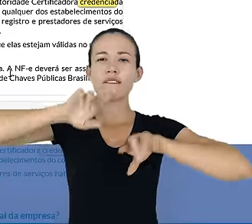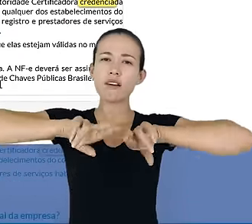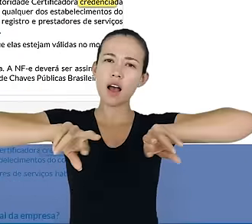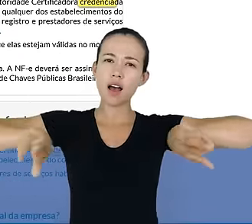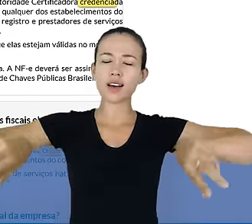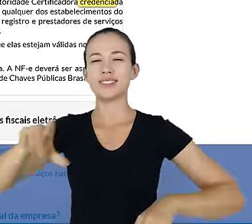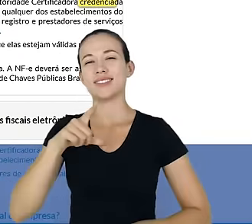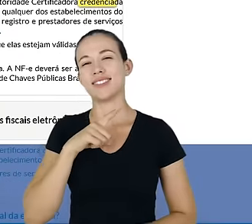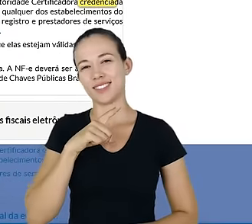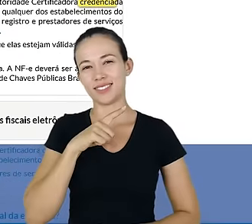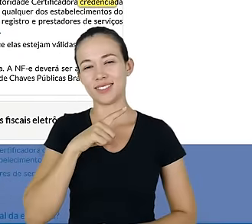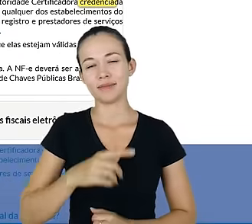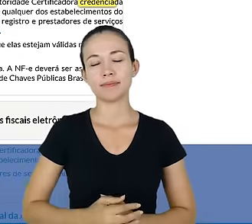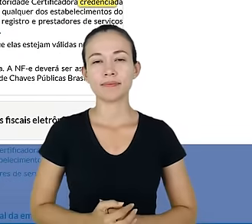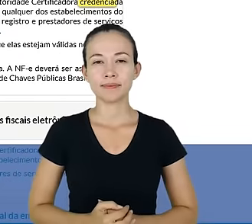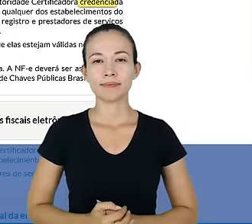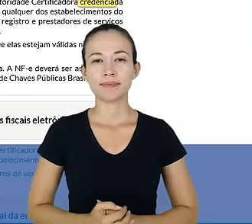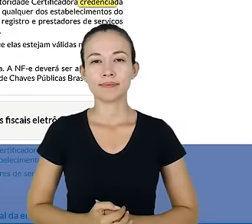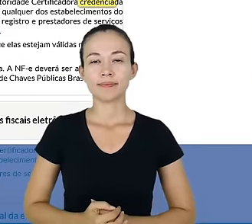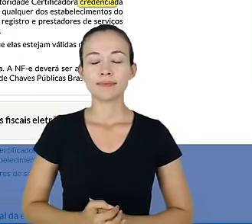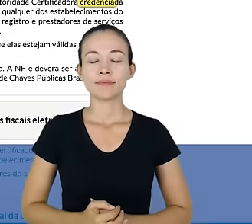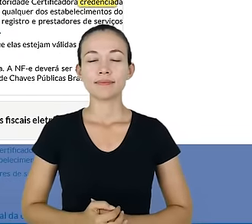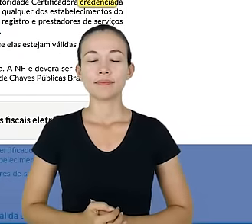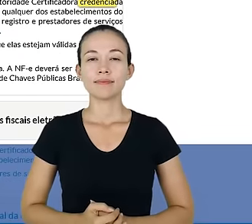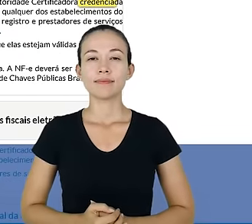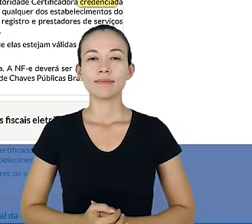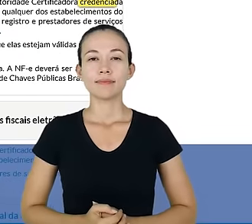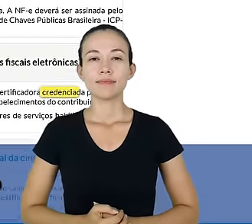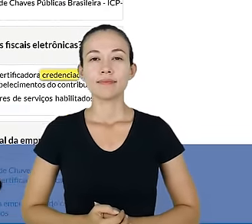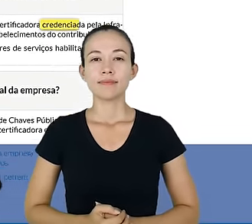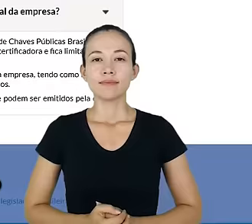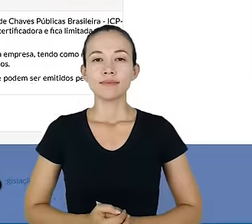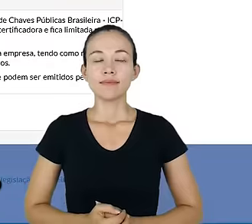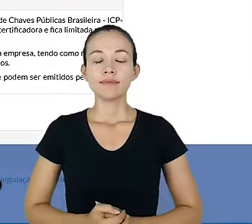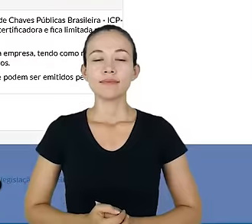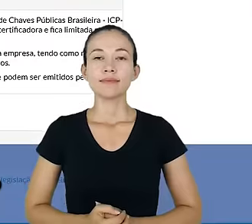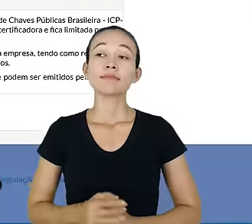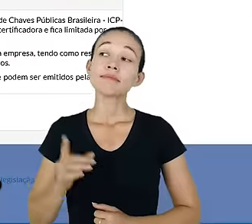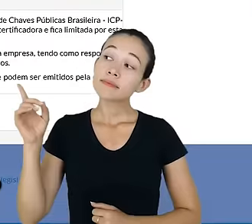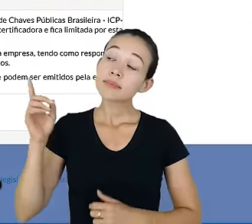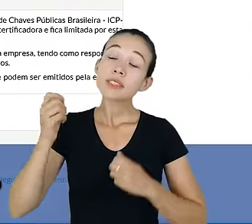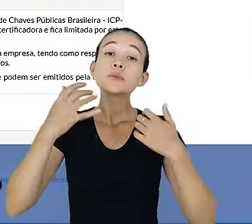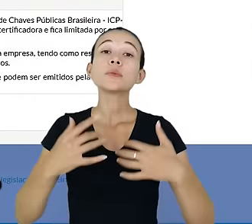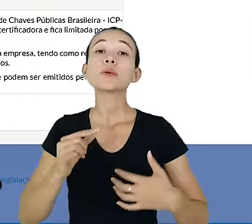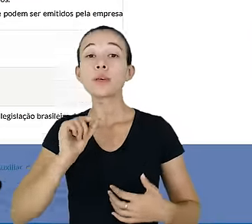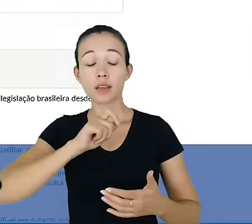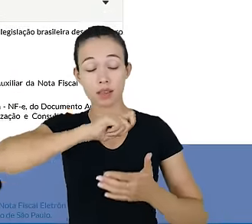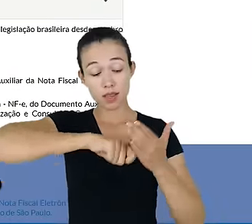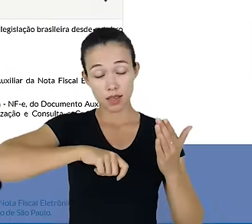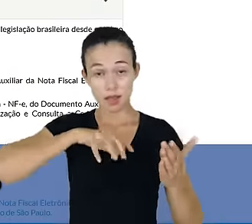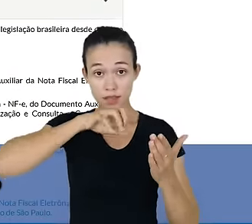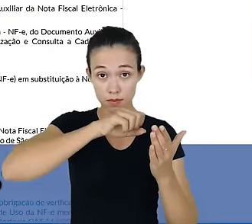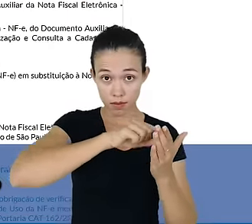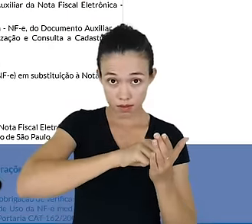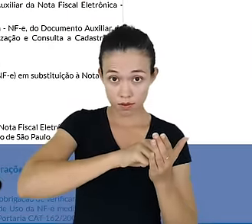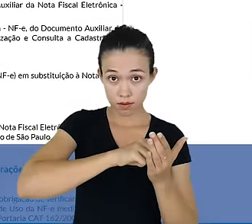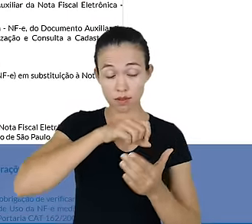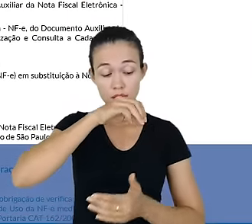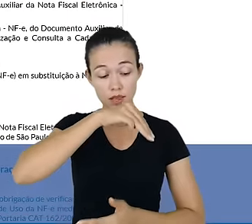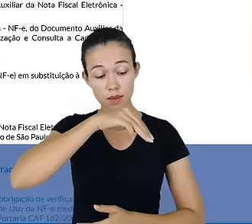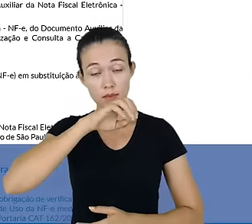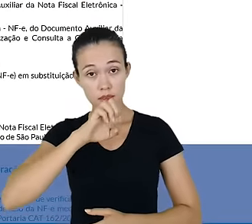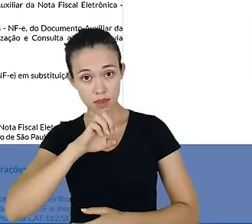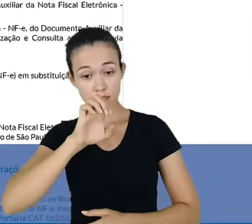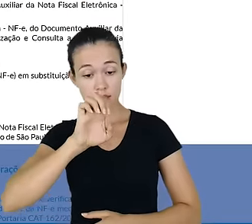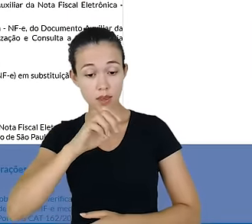hoje Ele traz pra gente é que a o credenciamento da me e da epp